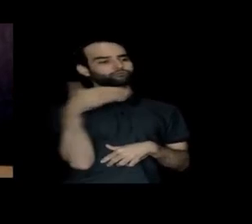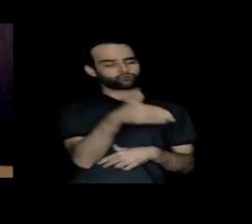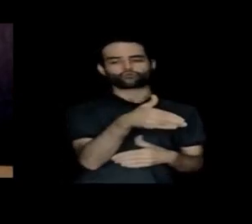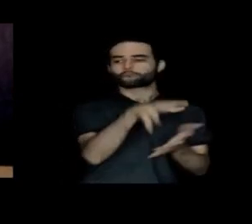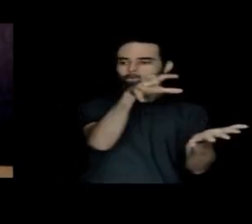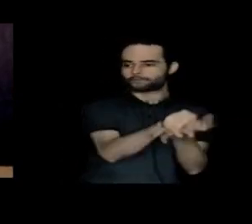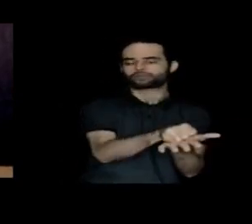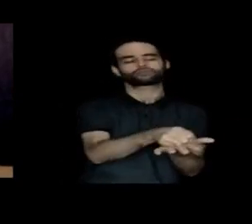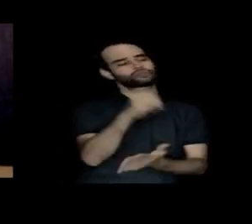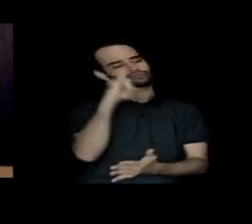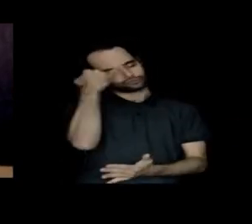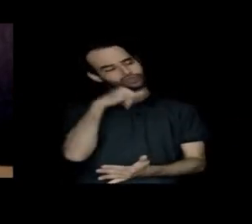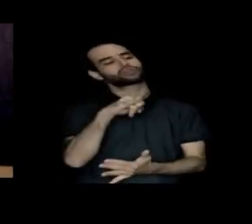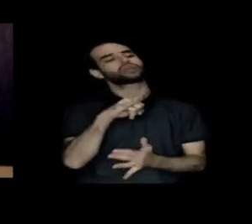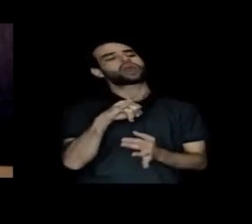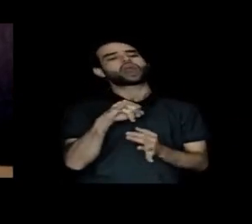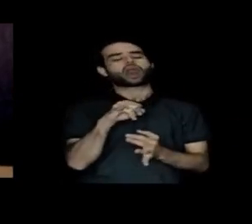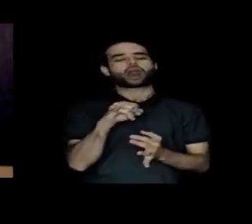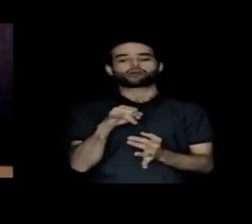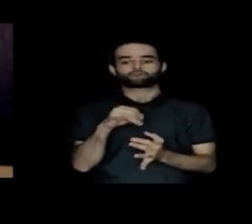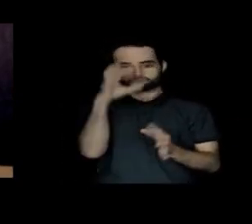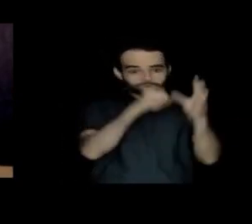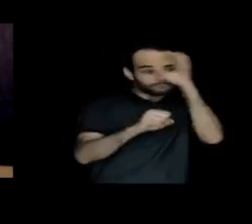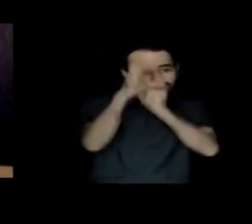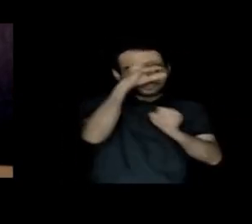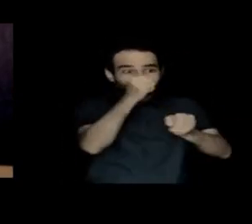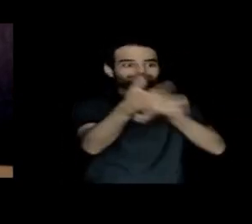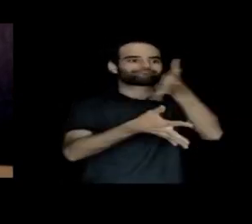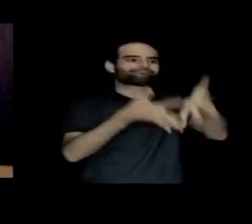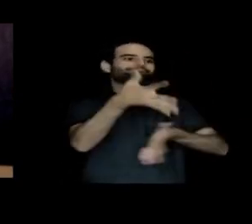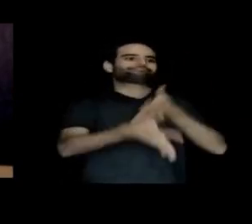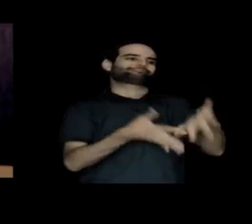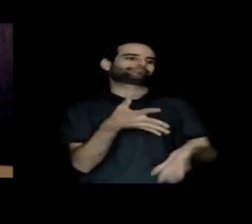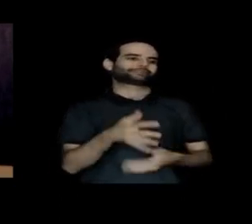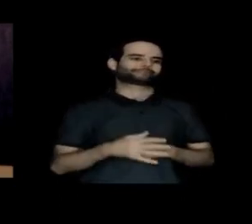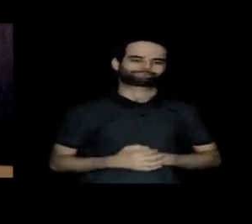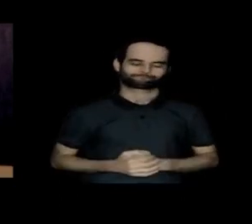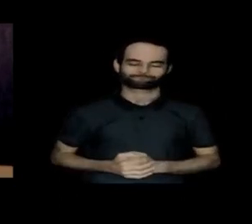escola, e lá eu fui aprender língua de sinais.